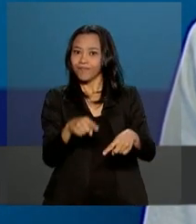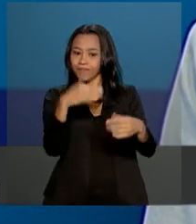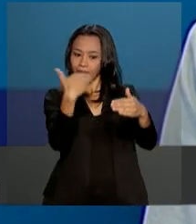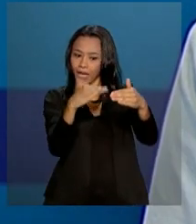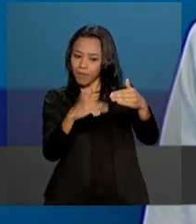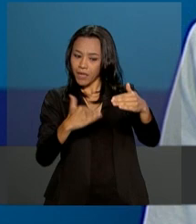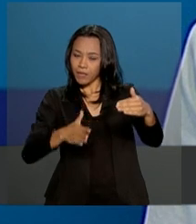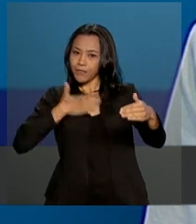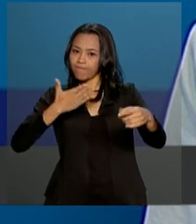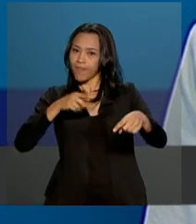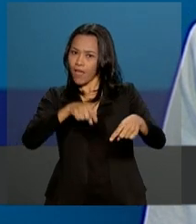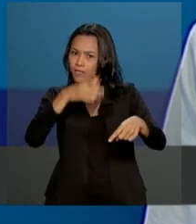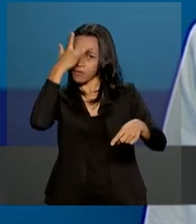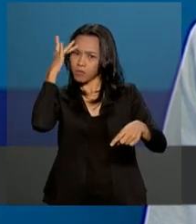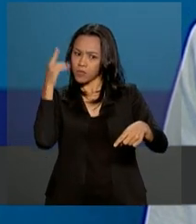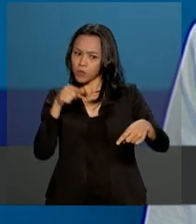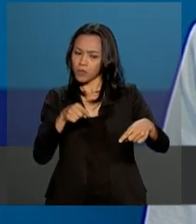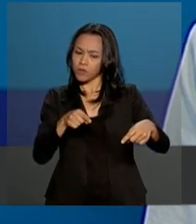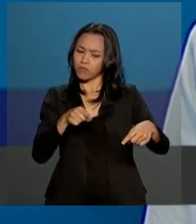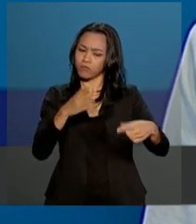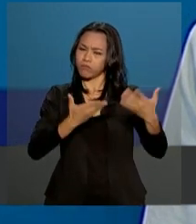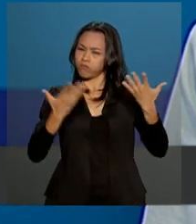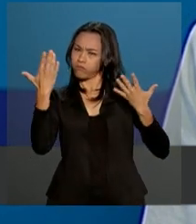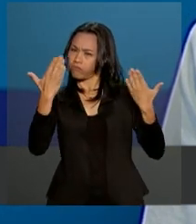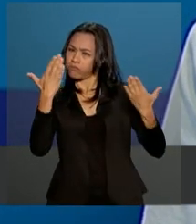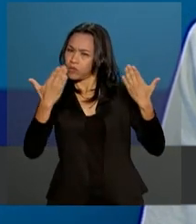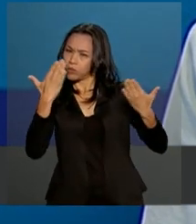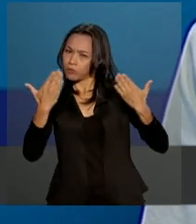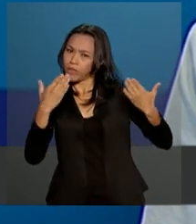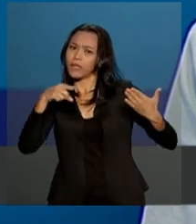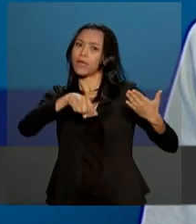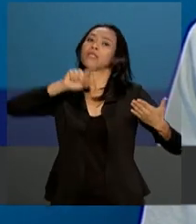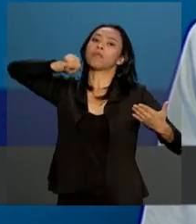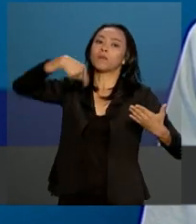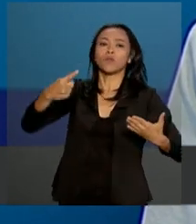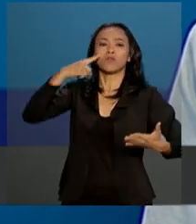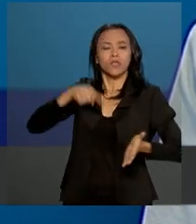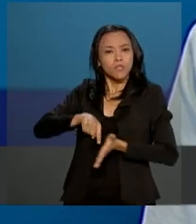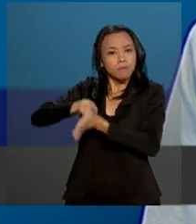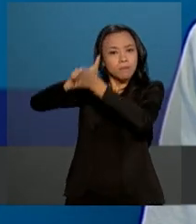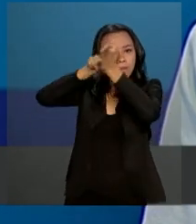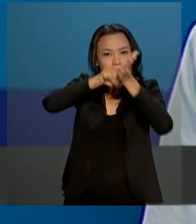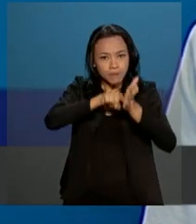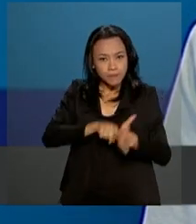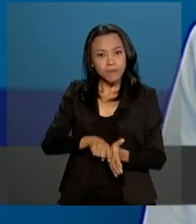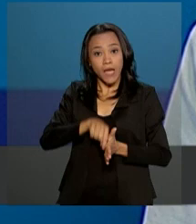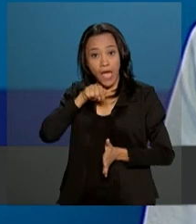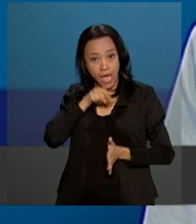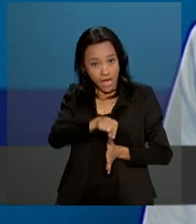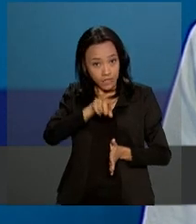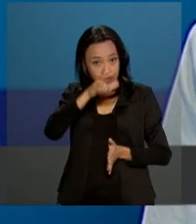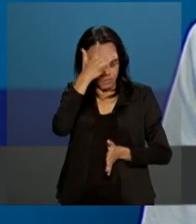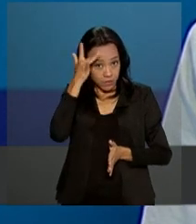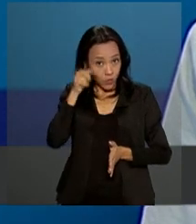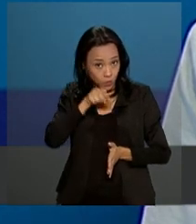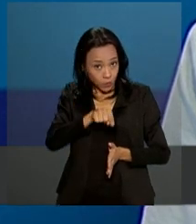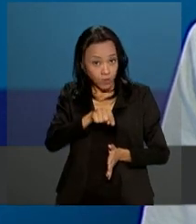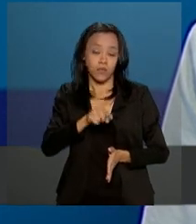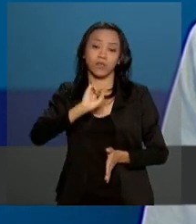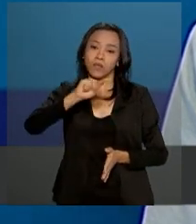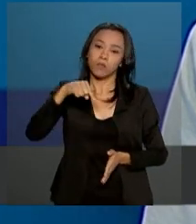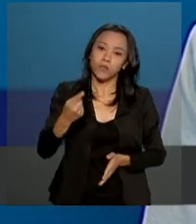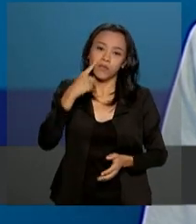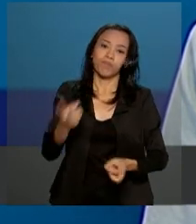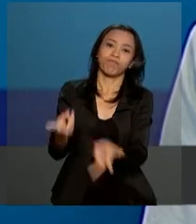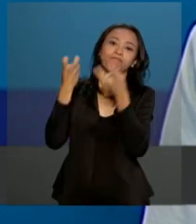suspeitas né e foi realizada a fiscalização e nesse caso específico é que foi